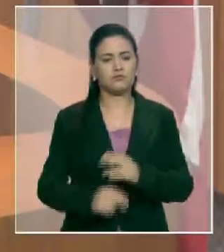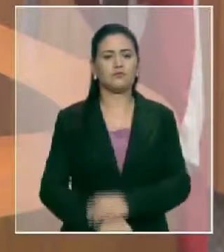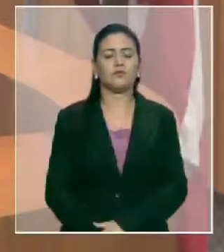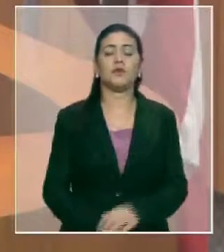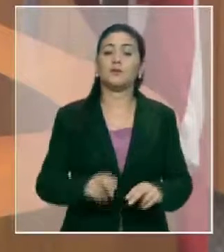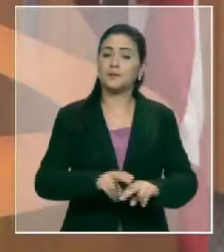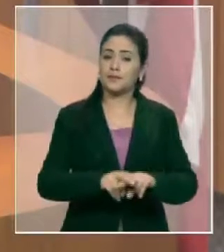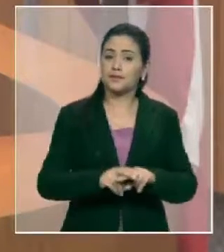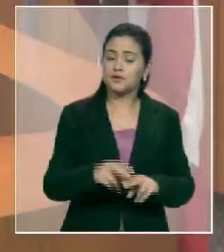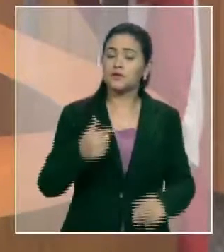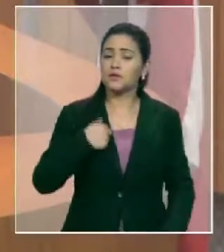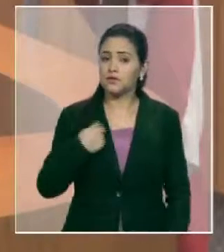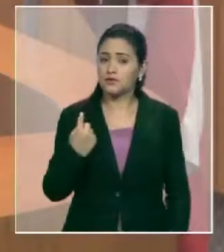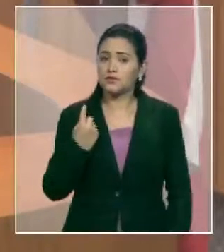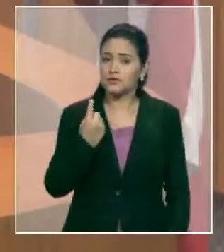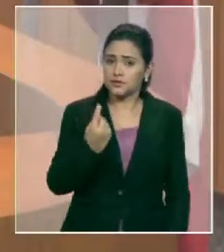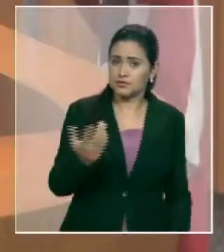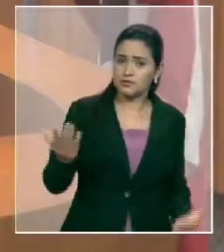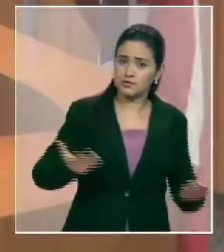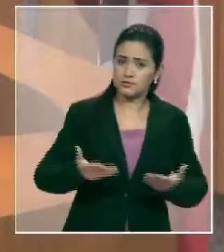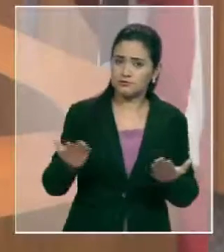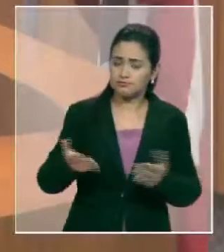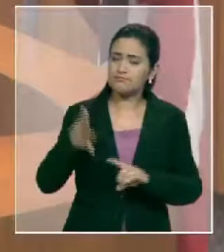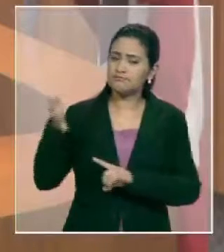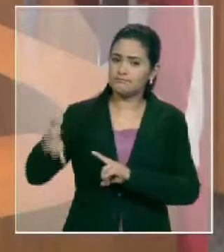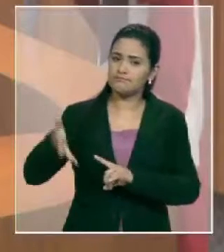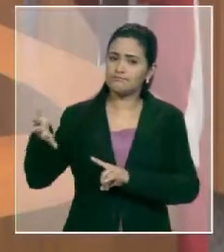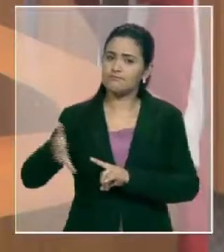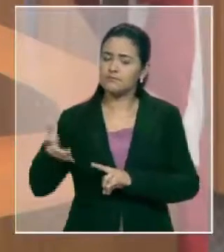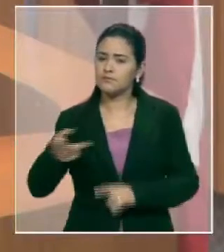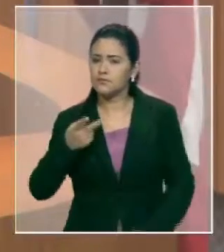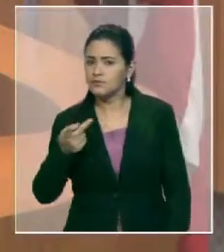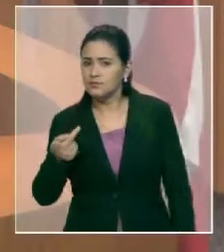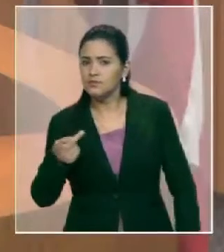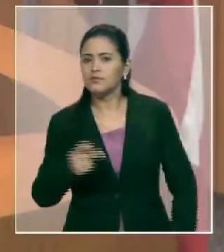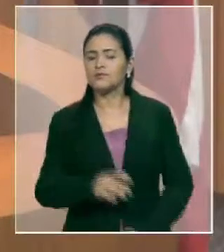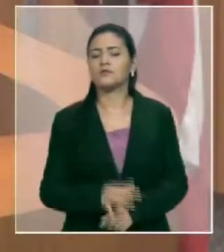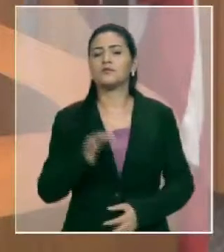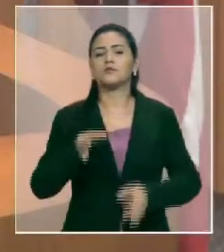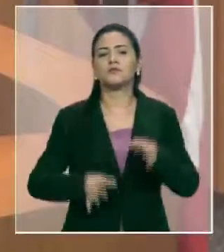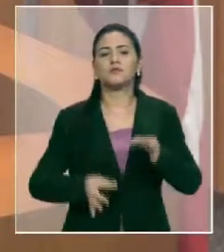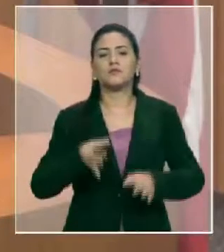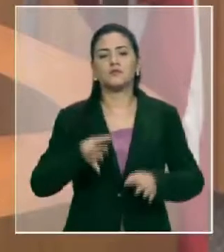maneira que, fazendo esse registro, faço justiça